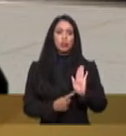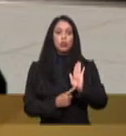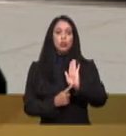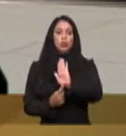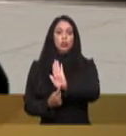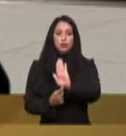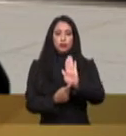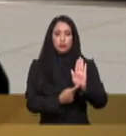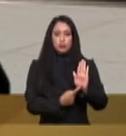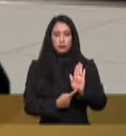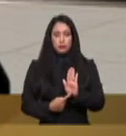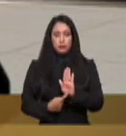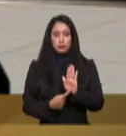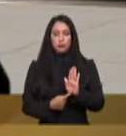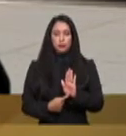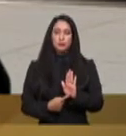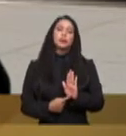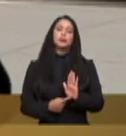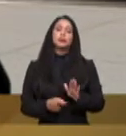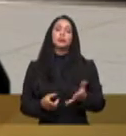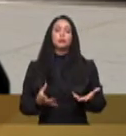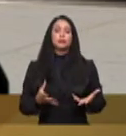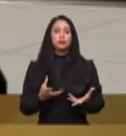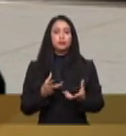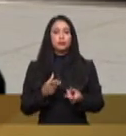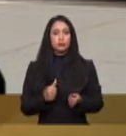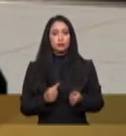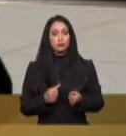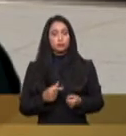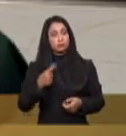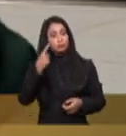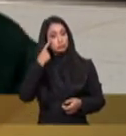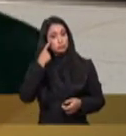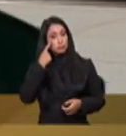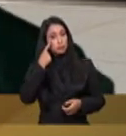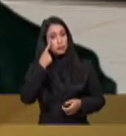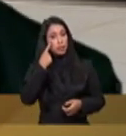e para nós em particular, como um sinal de alerta.